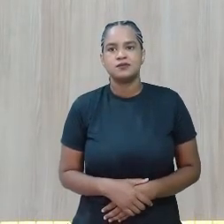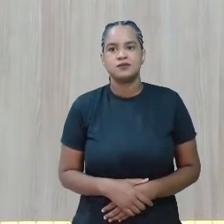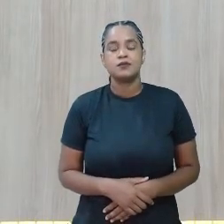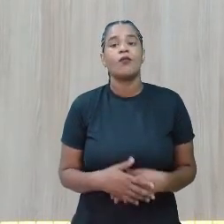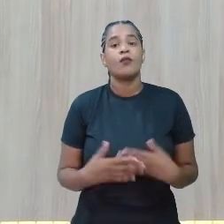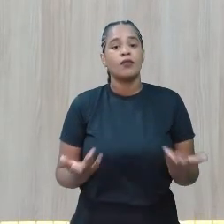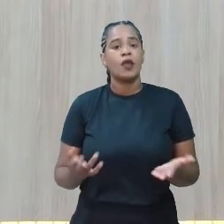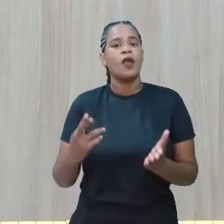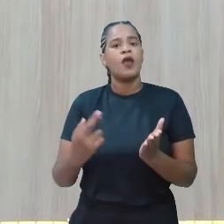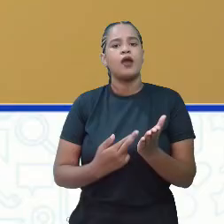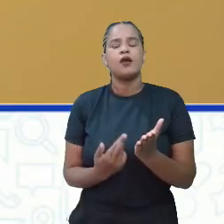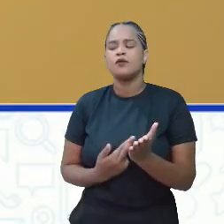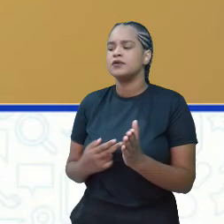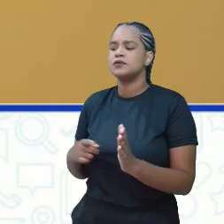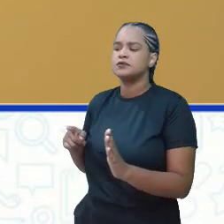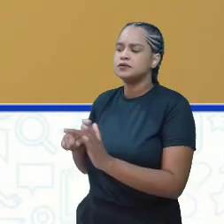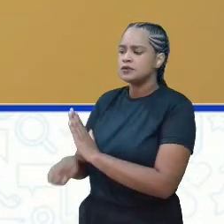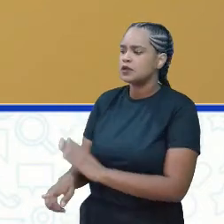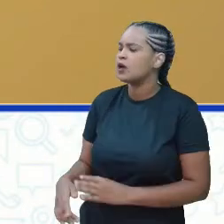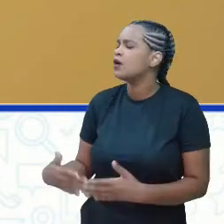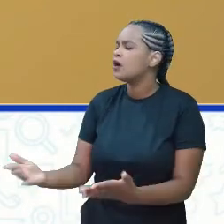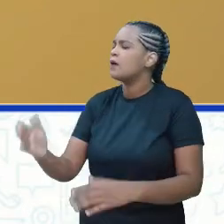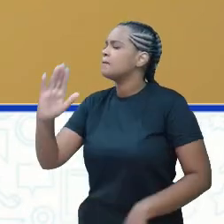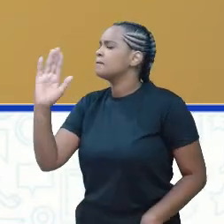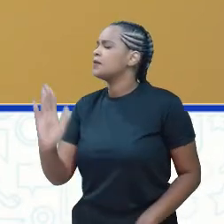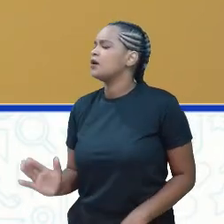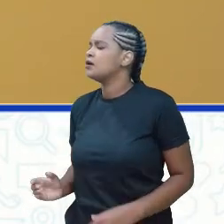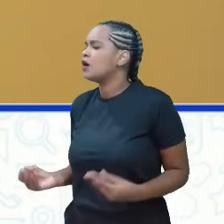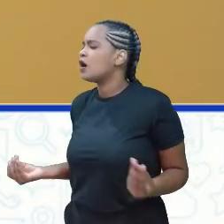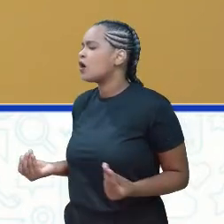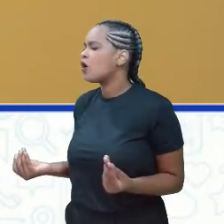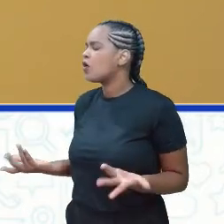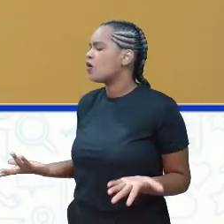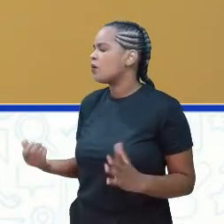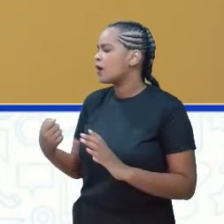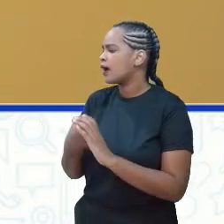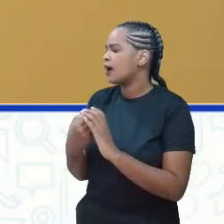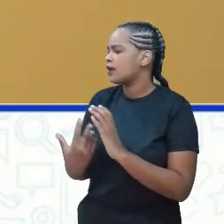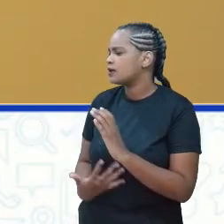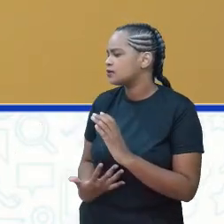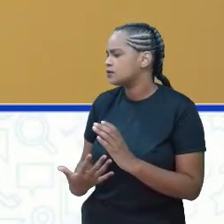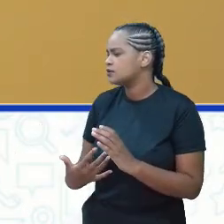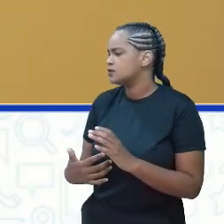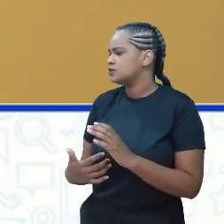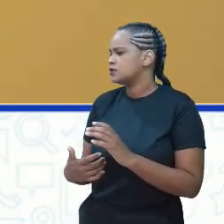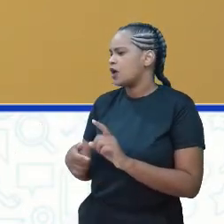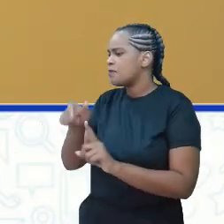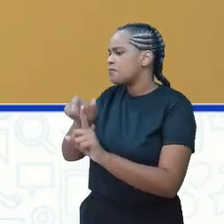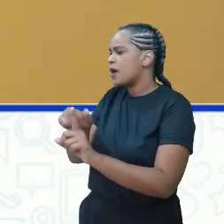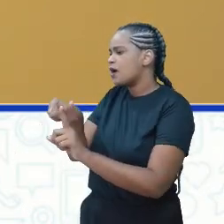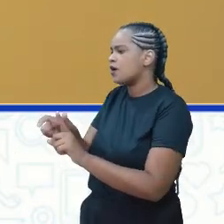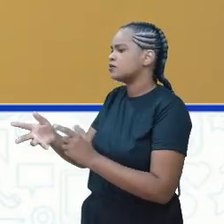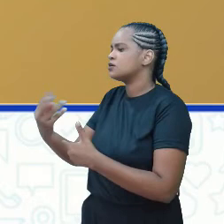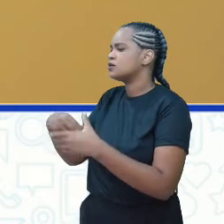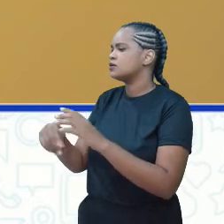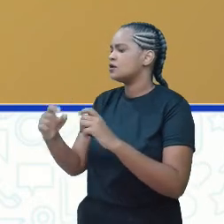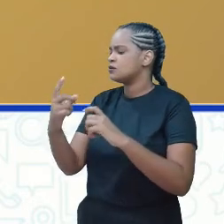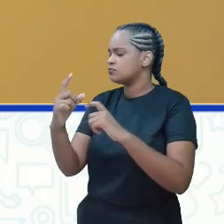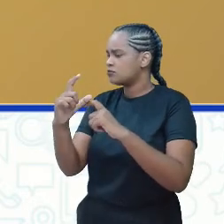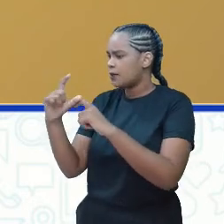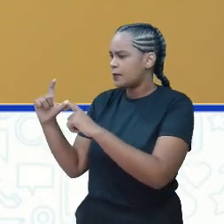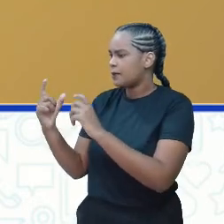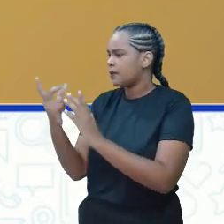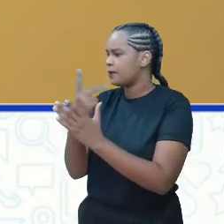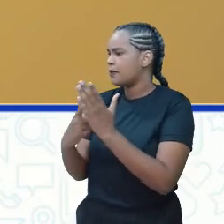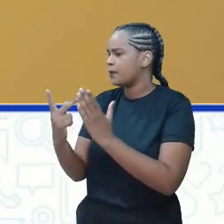E a revista pergunta: e no Brasil, de que forma as características das personagens se adequaram aos